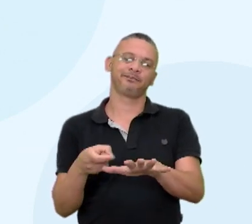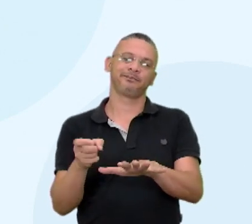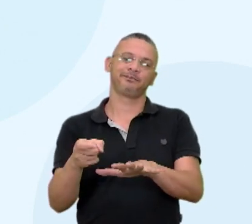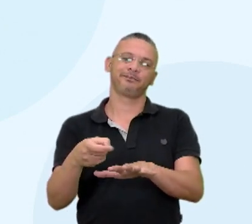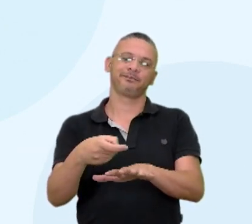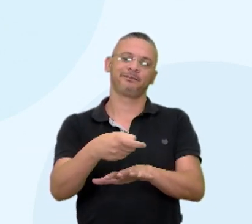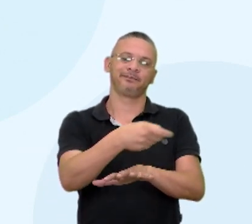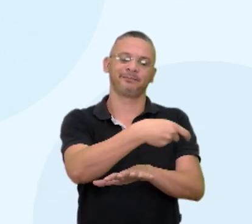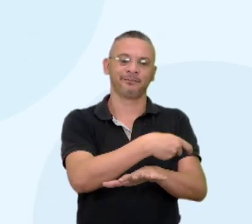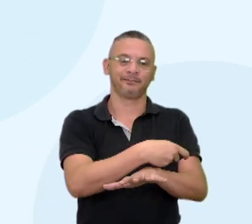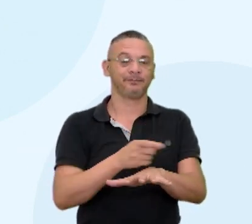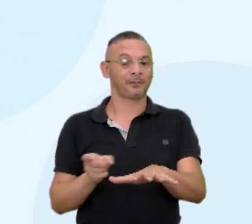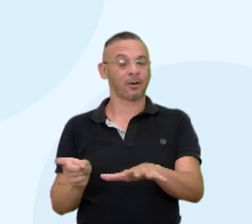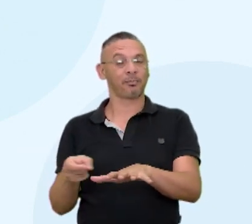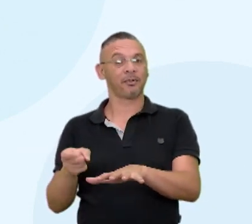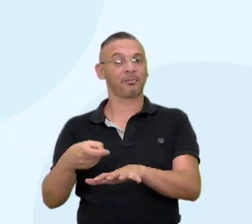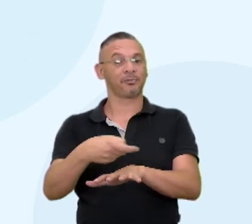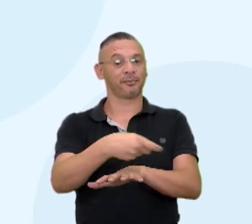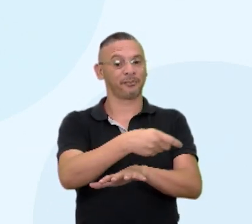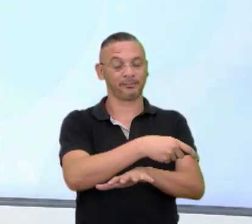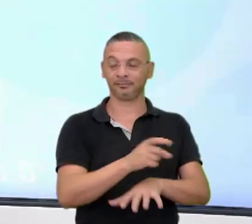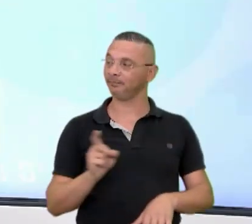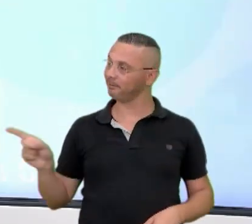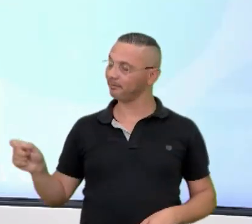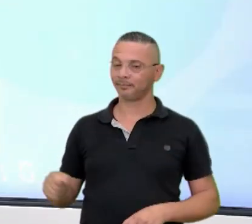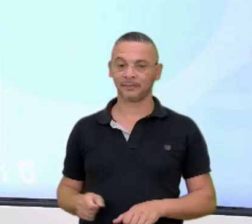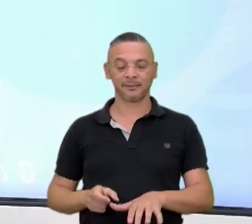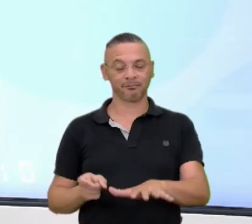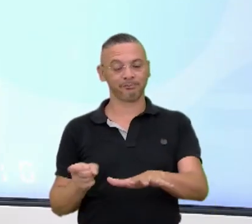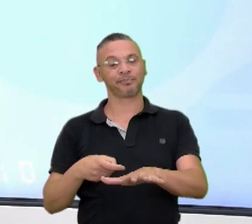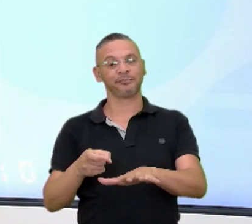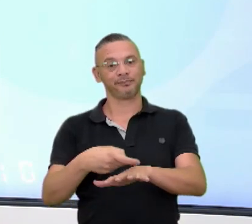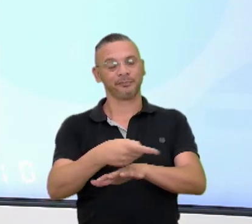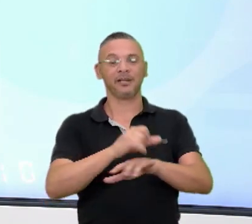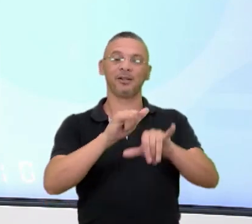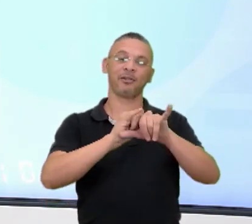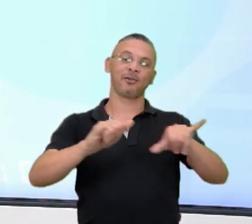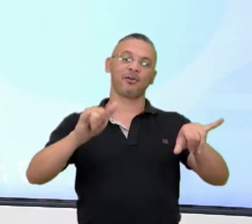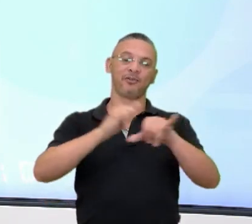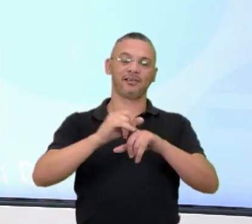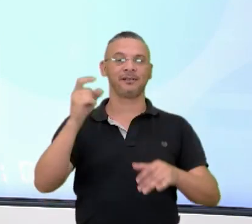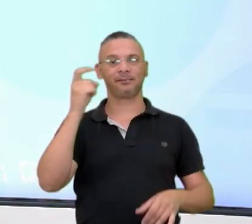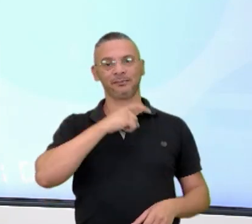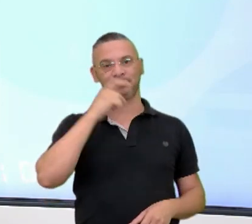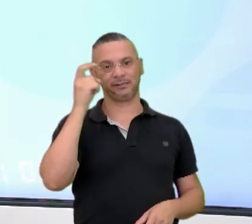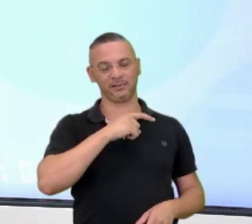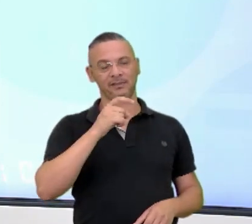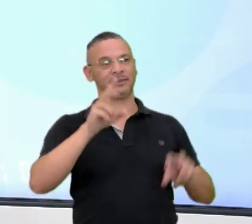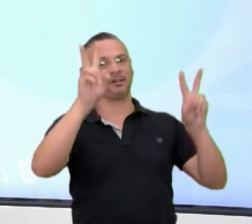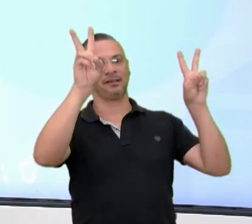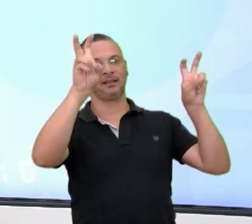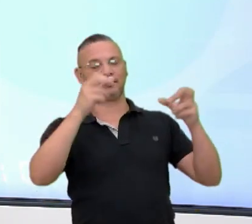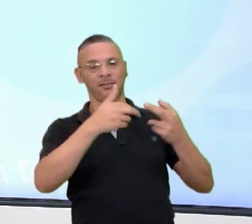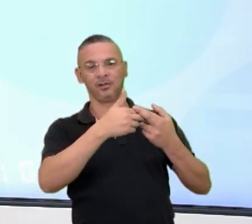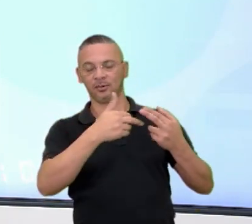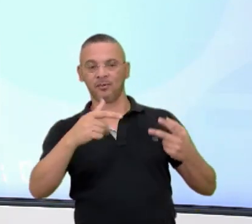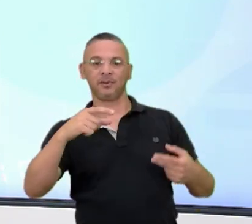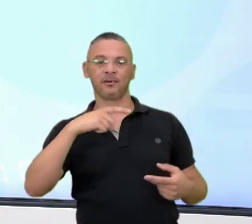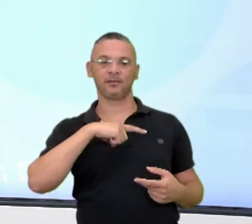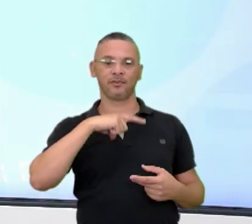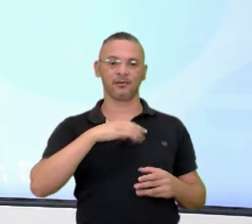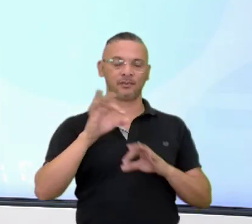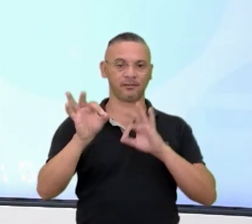E aí? Essa é difícil, hein? Branded content. Mas, branded content, a imagem ajuda,